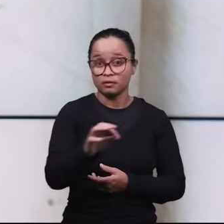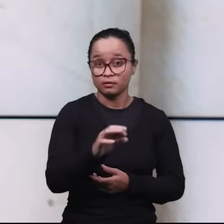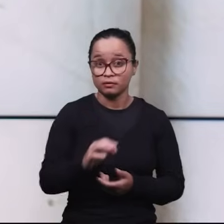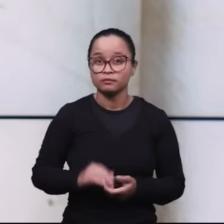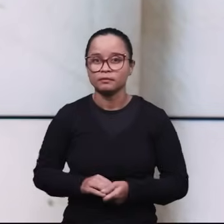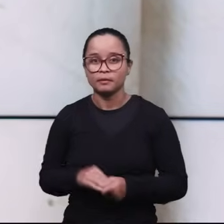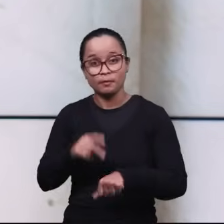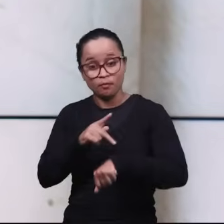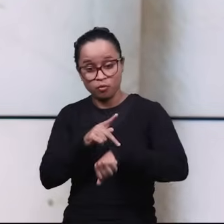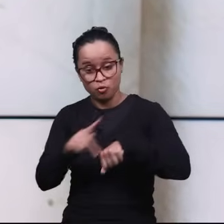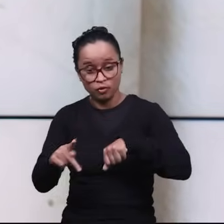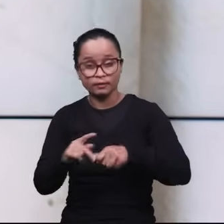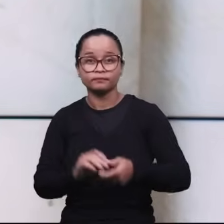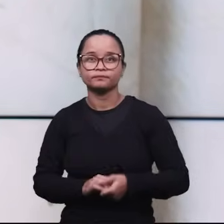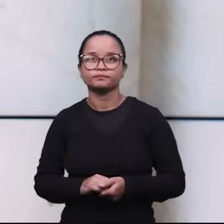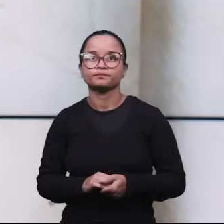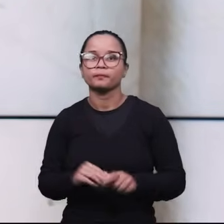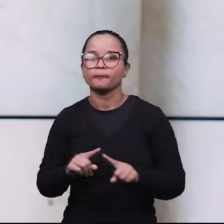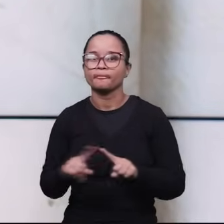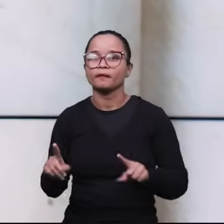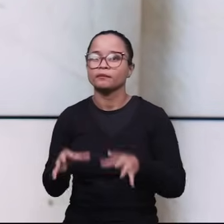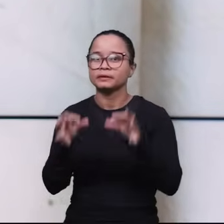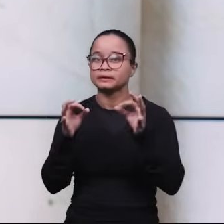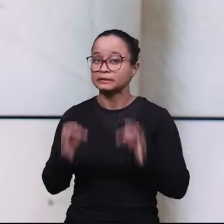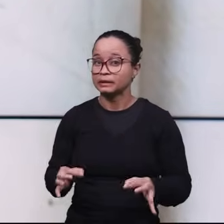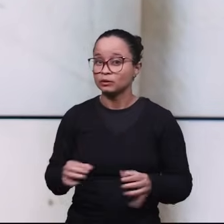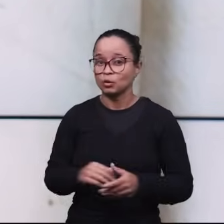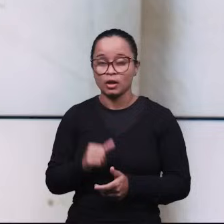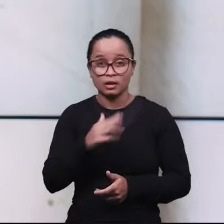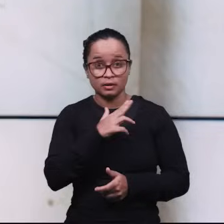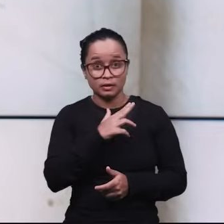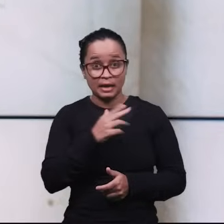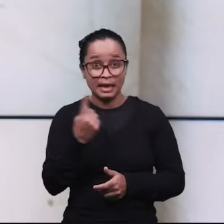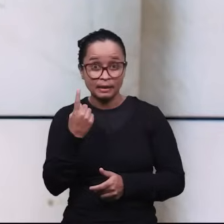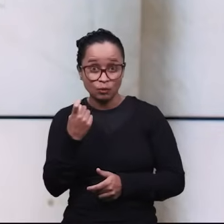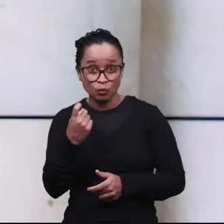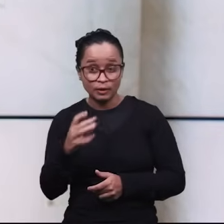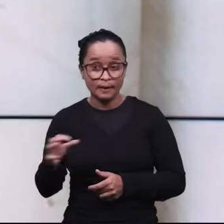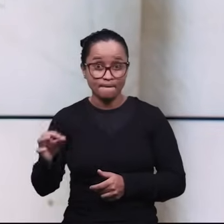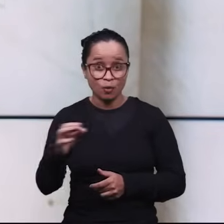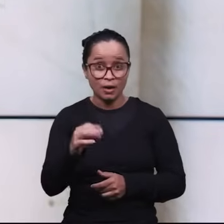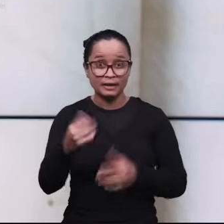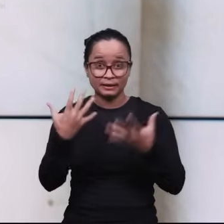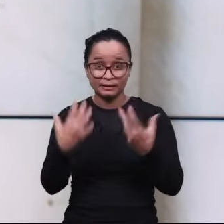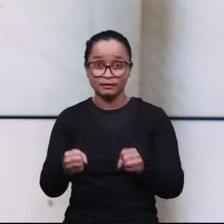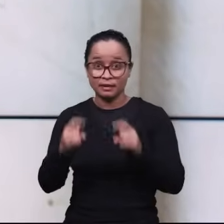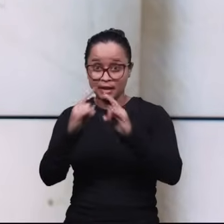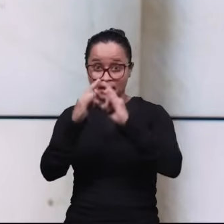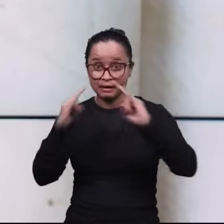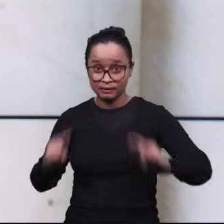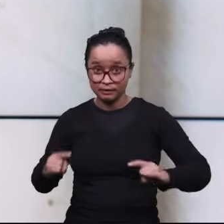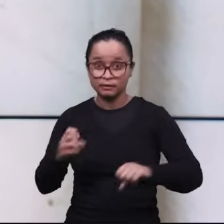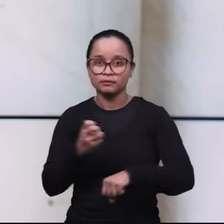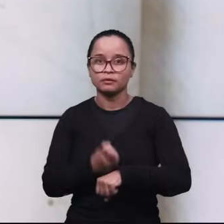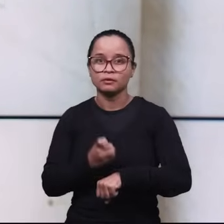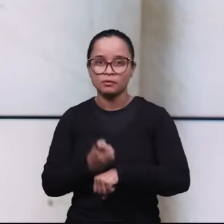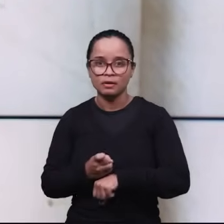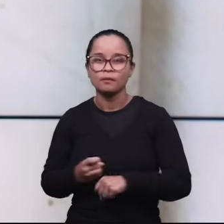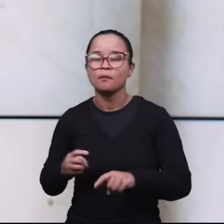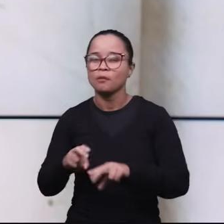mais pura, mas uma coisa é certeza, era a única moeda aceita no templo. E até por isso que tinha os